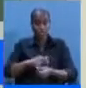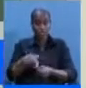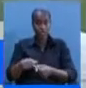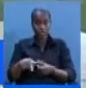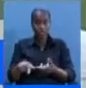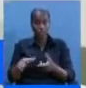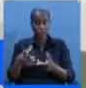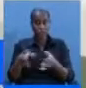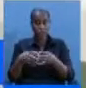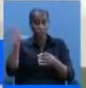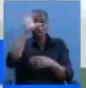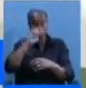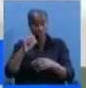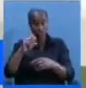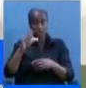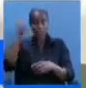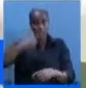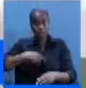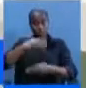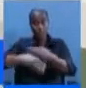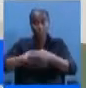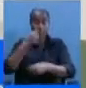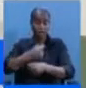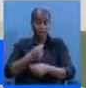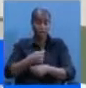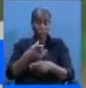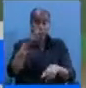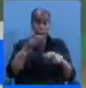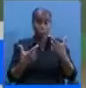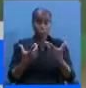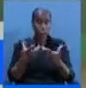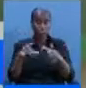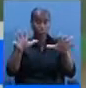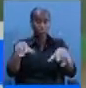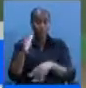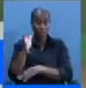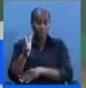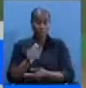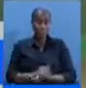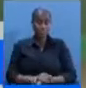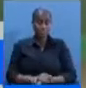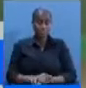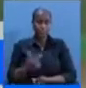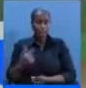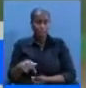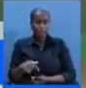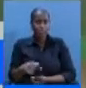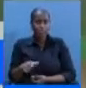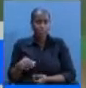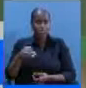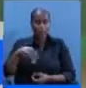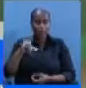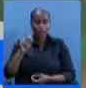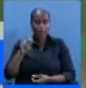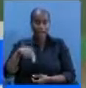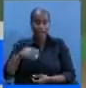cutinho do governo e na própria dinâmica do trabalho dos parlamentares eu espero ter dos sonhos e plenários por mês 1